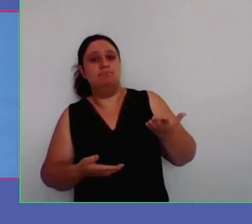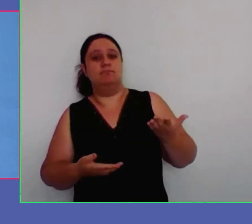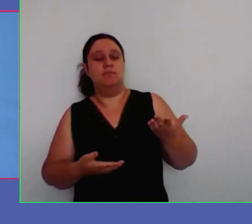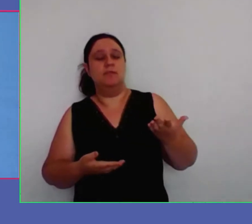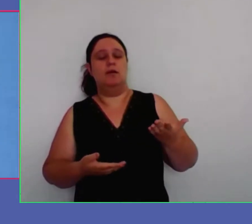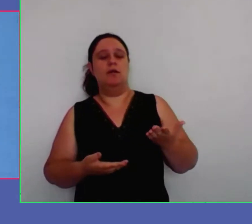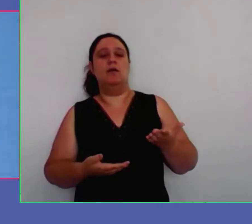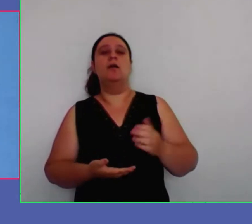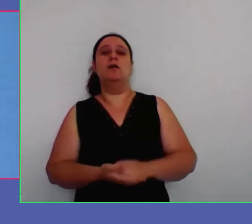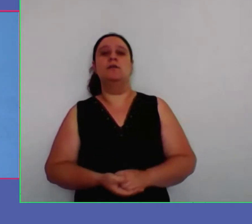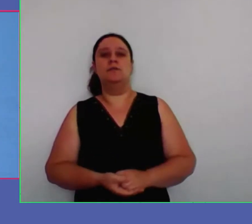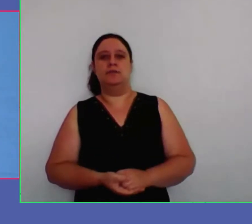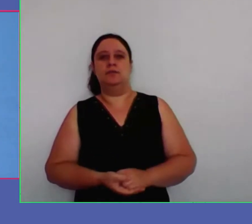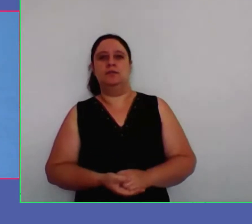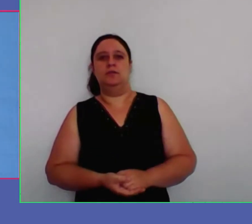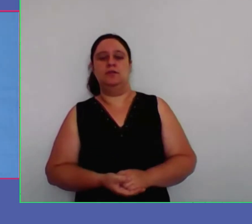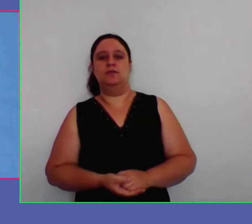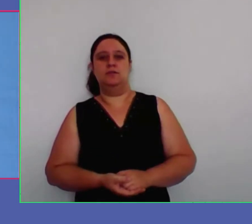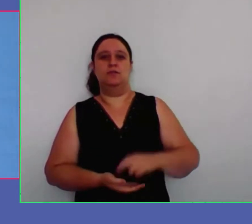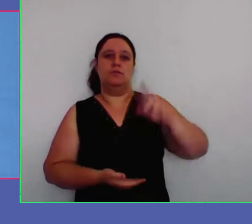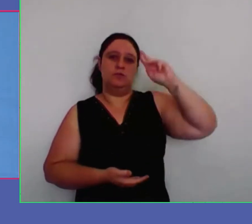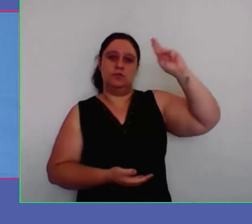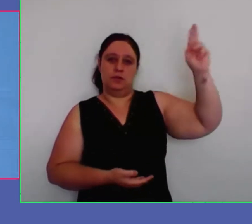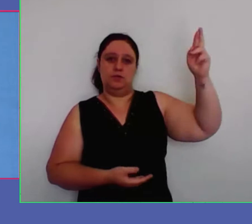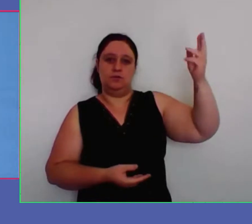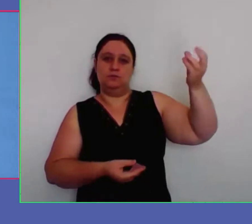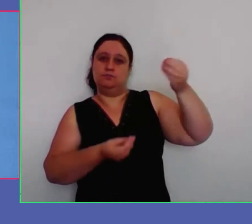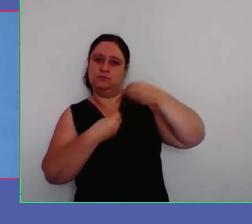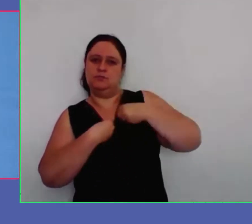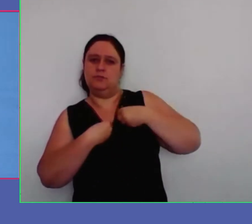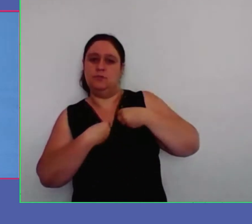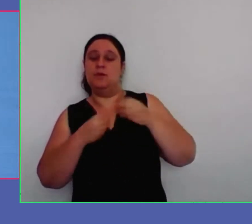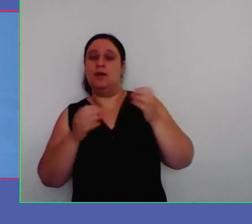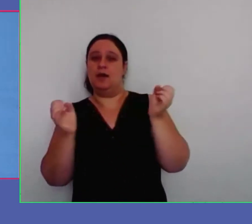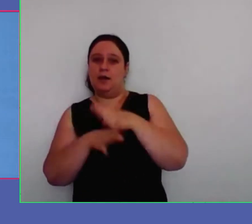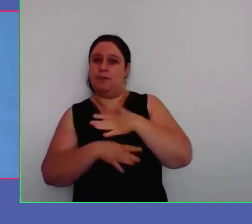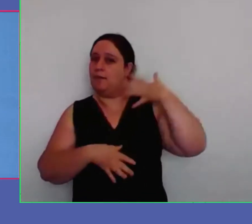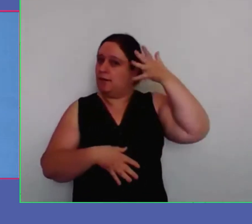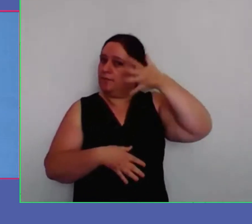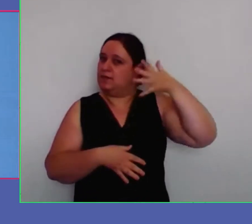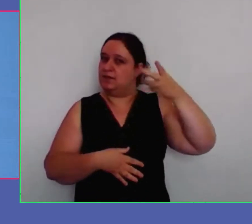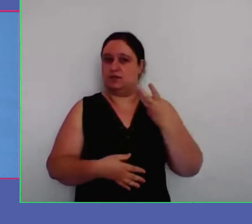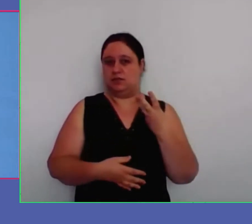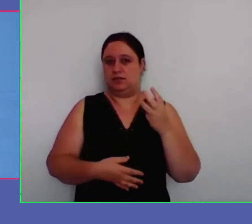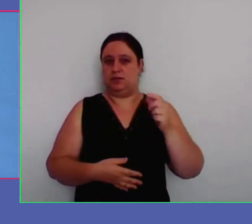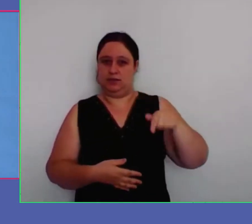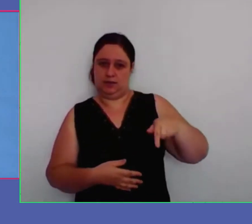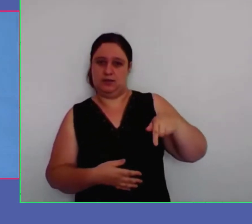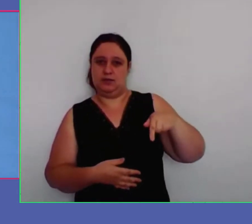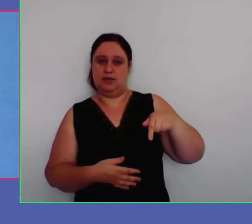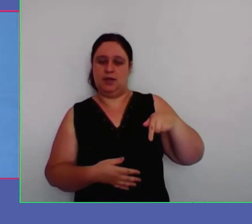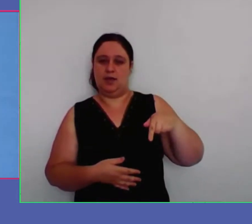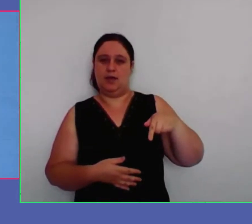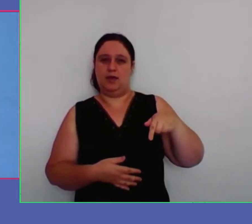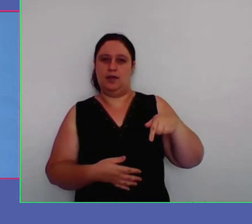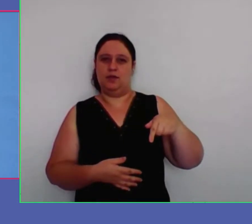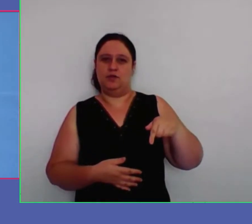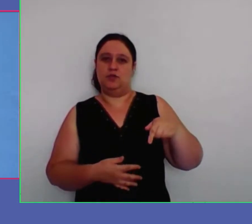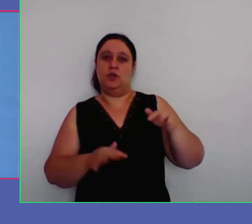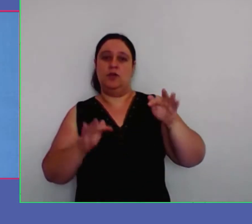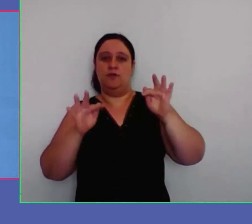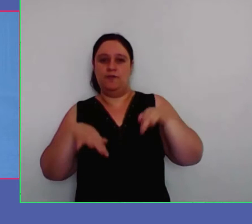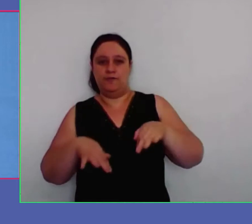fez terminar a mensagem de número 37 com a última parte de